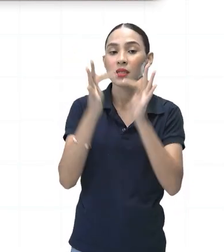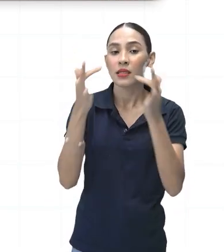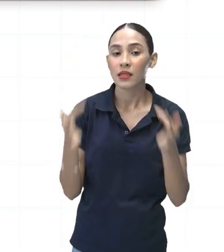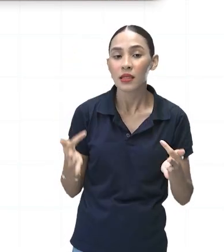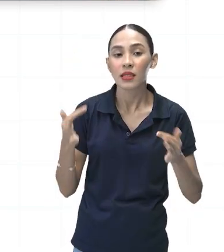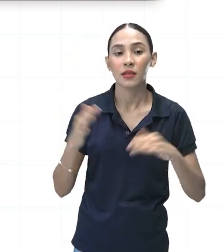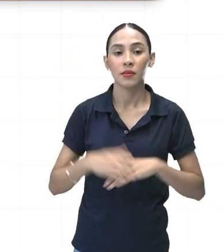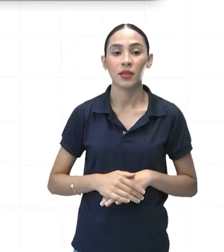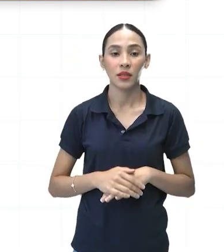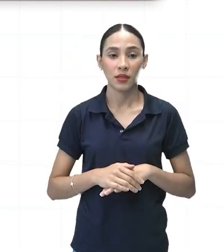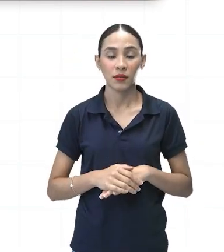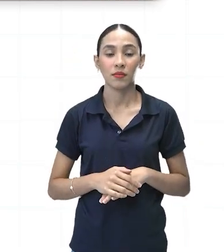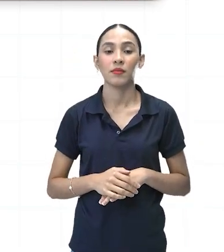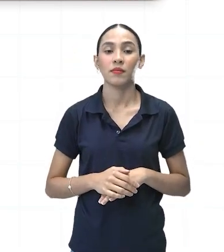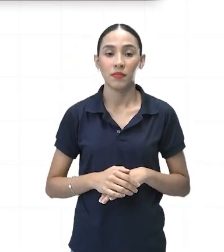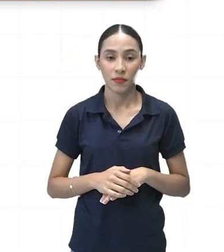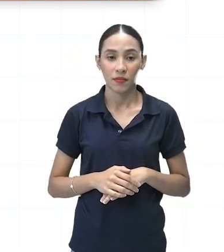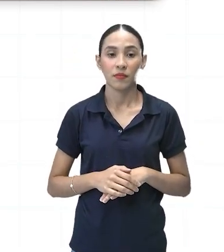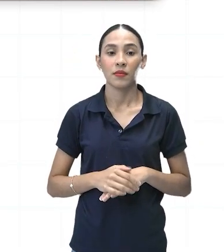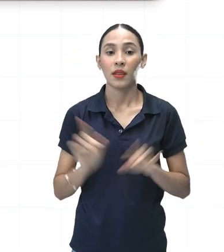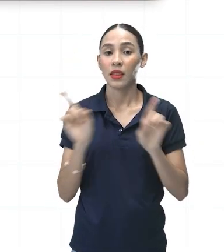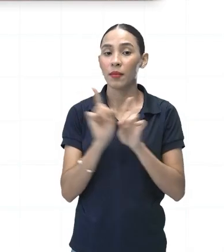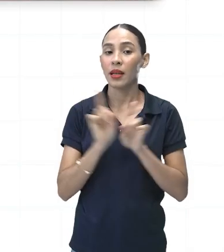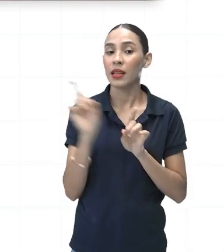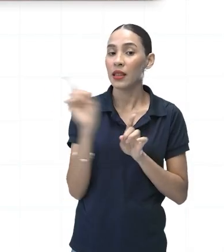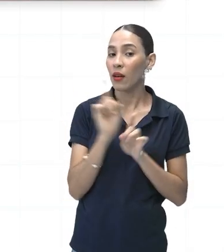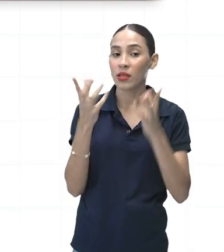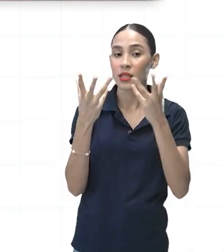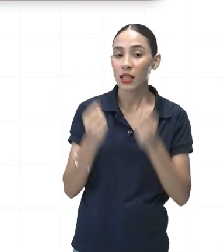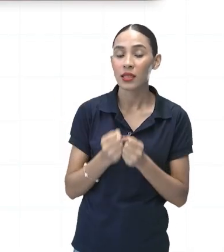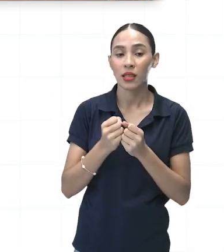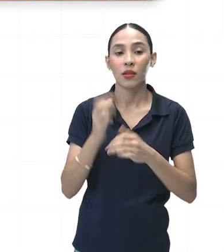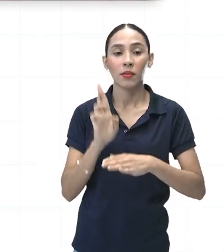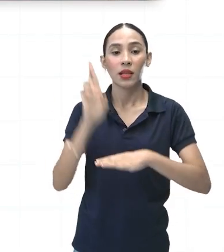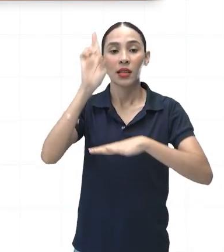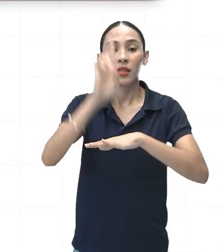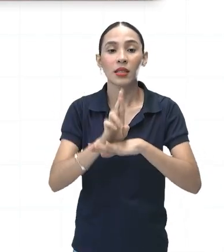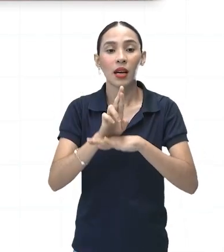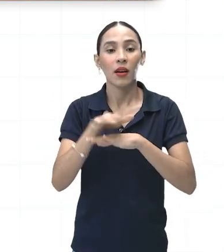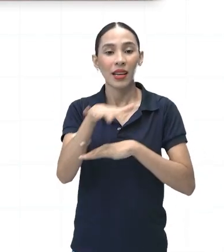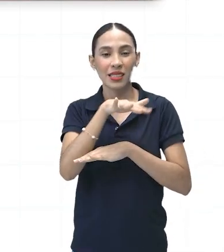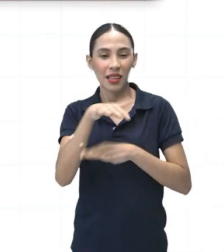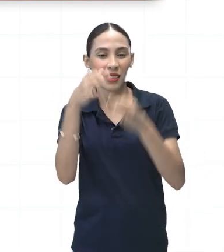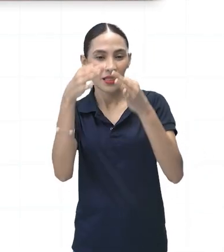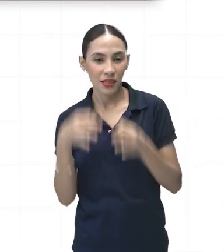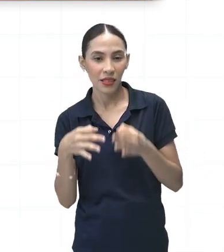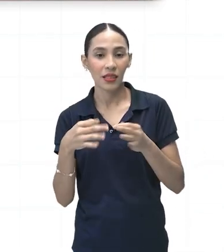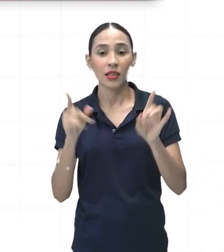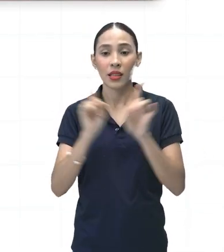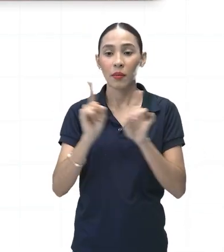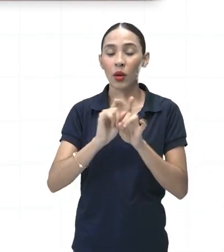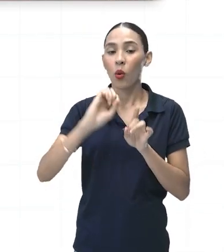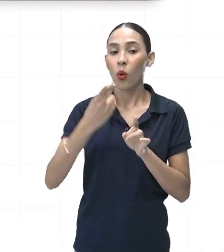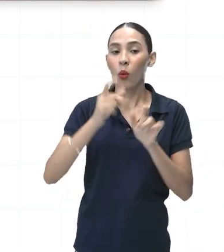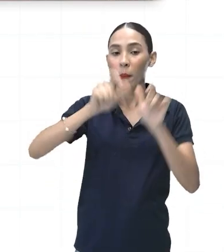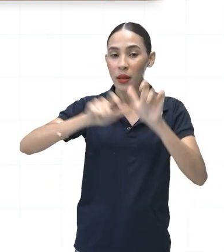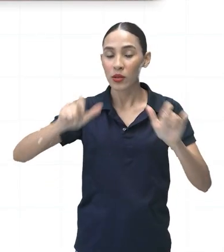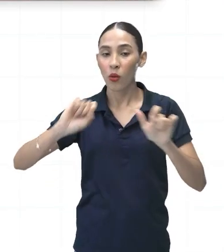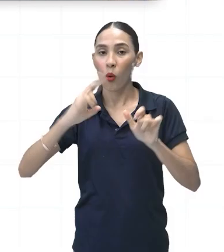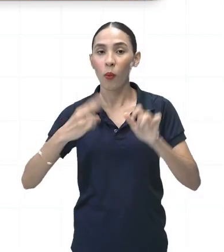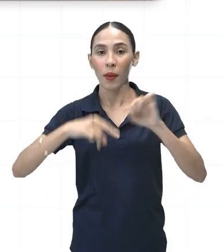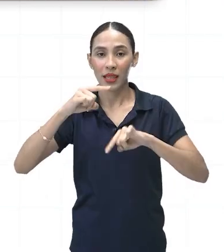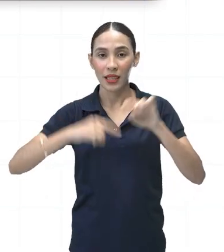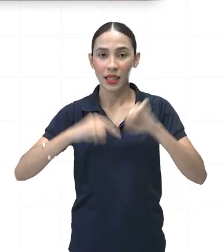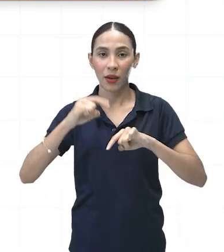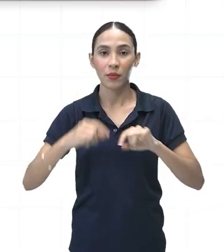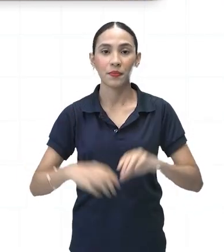forma mais simples. Não comprometimento a uma representação exata de cenários, pessoas ou